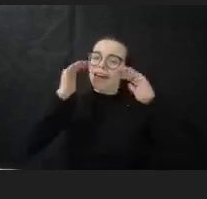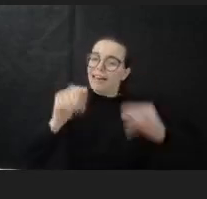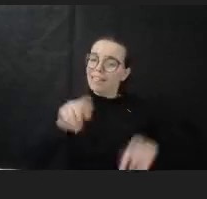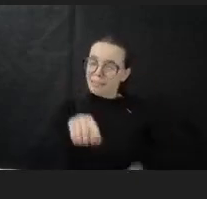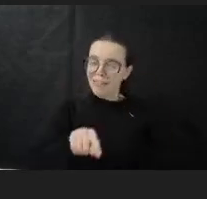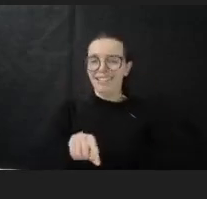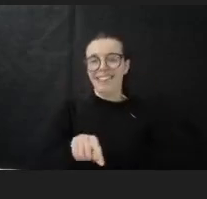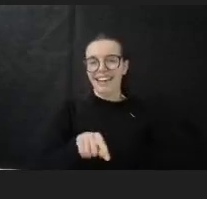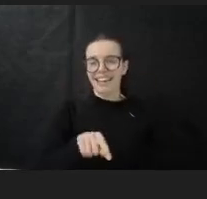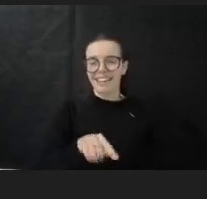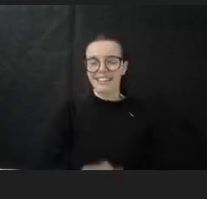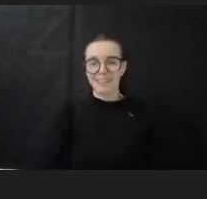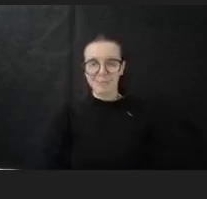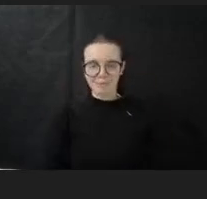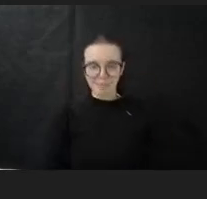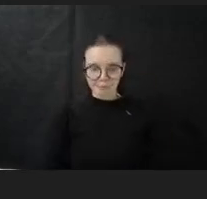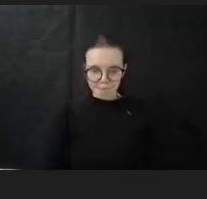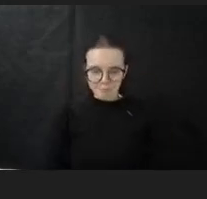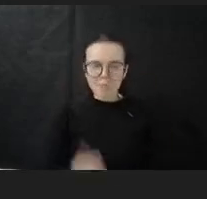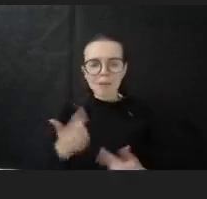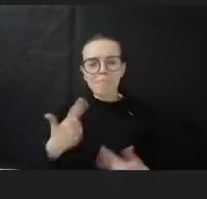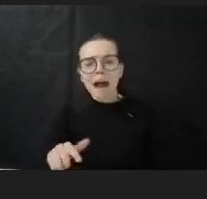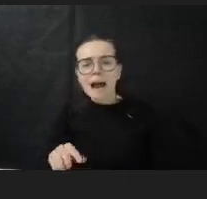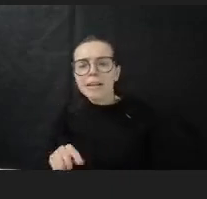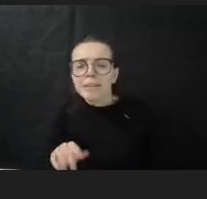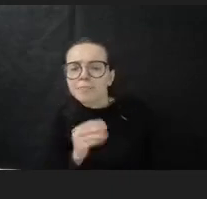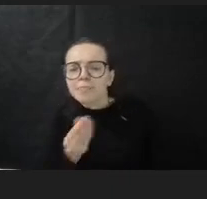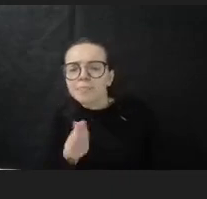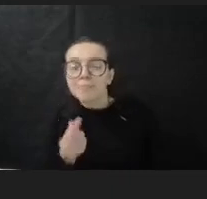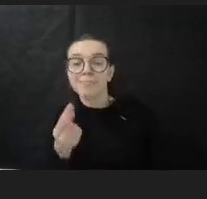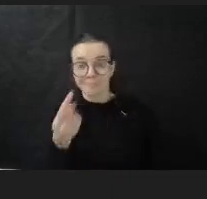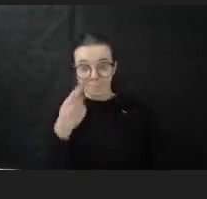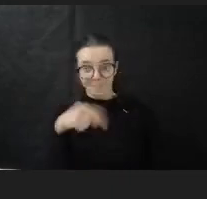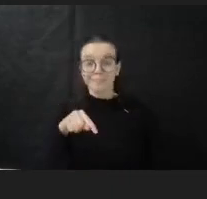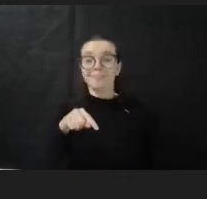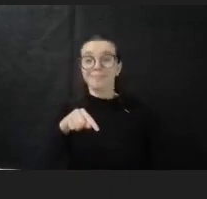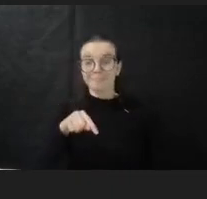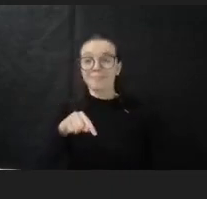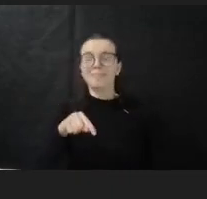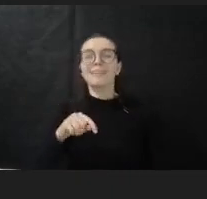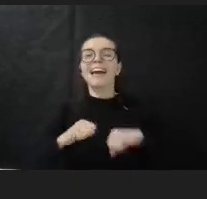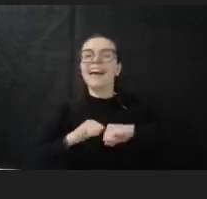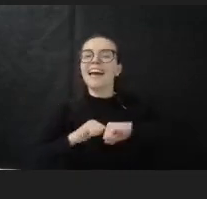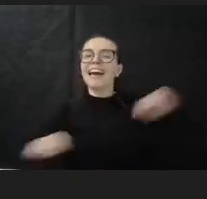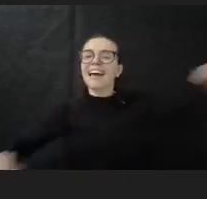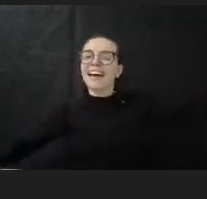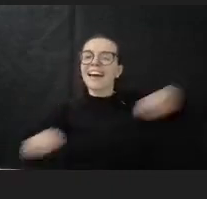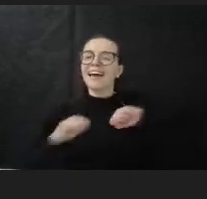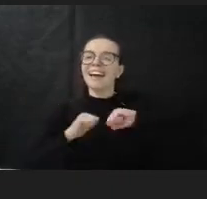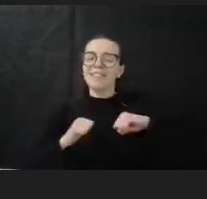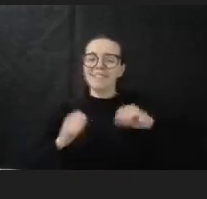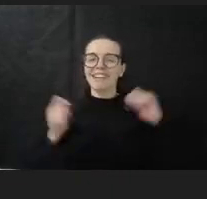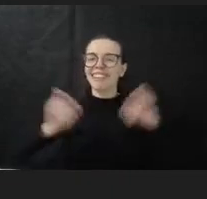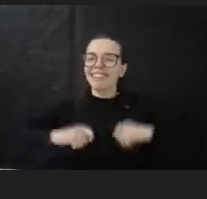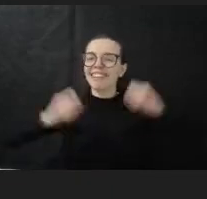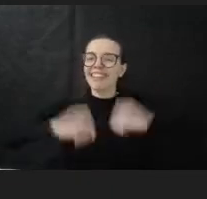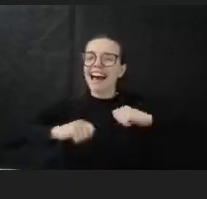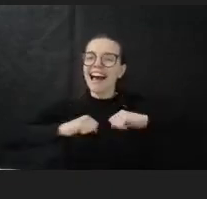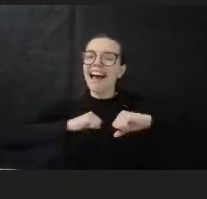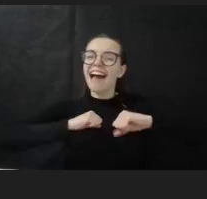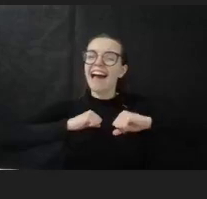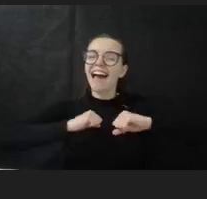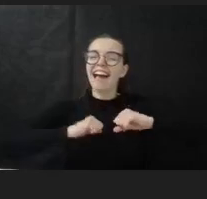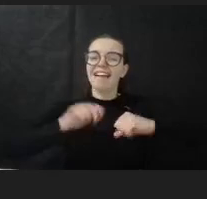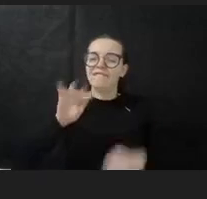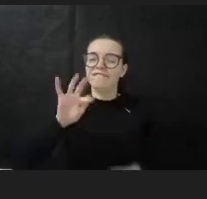questão. Que mais? Flexibilidade. Flexibilidade. Capacidade dos músculos